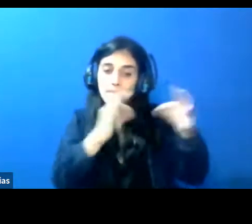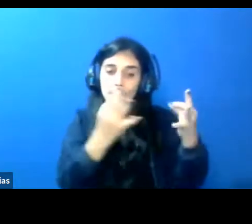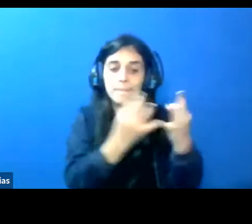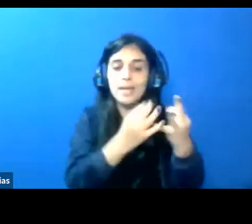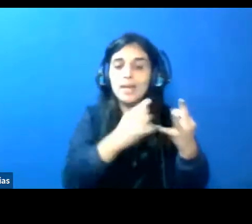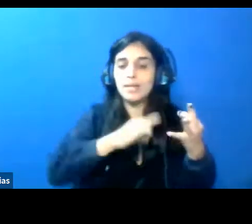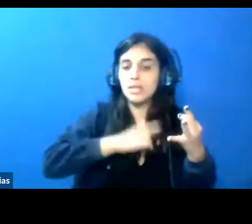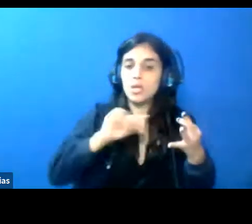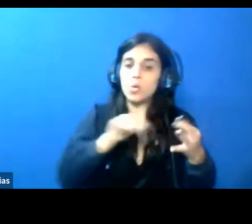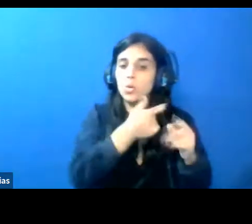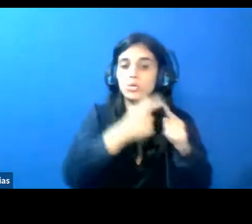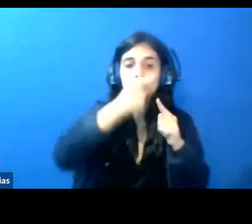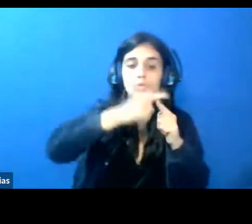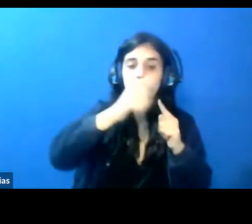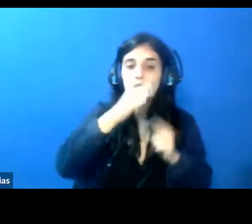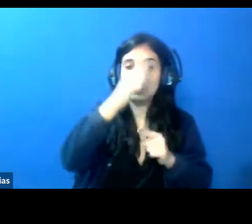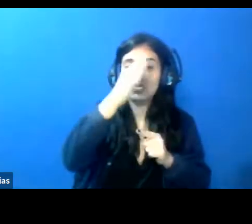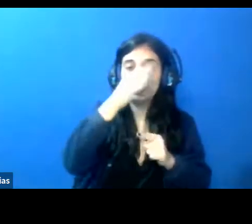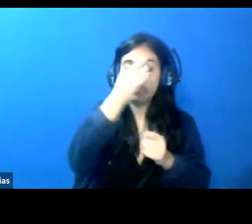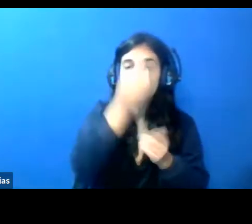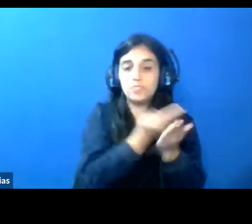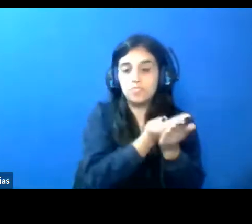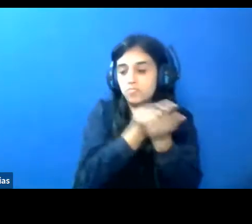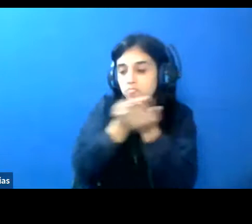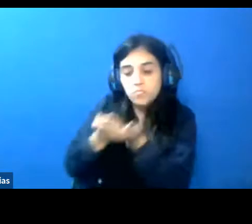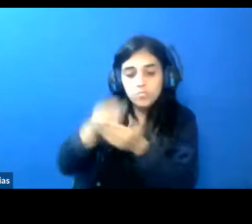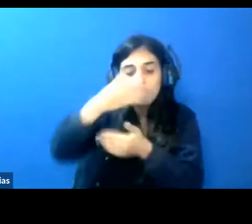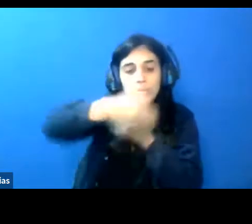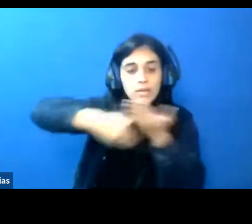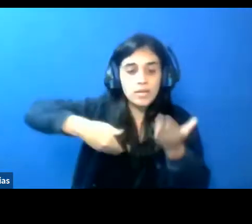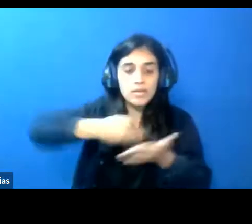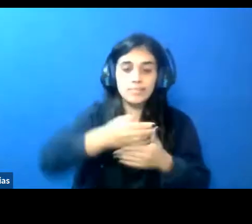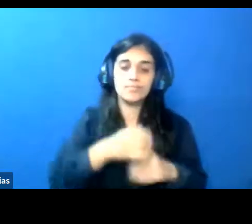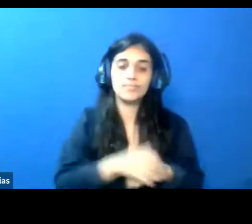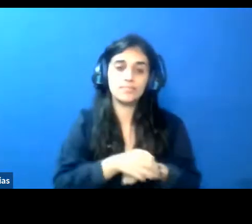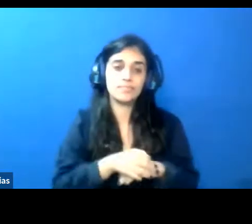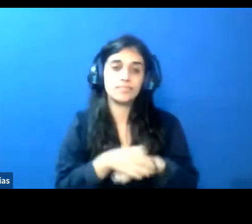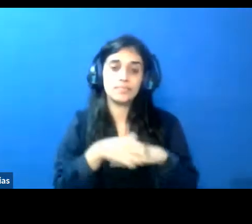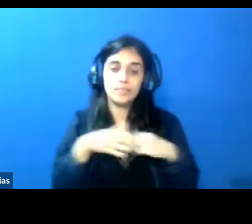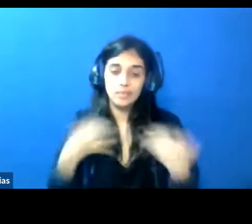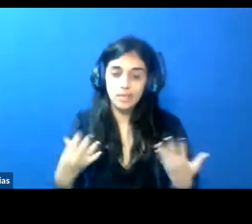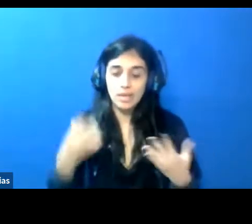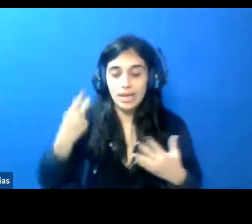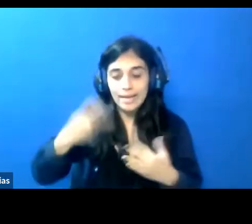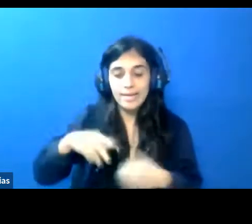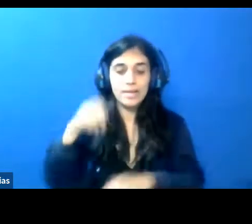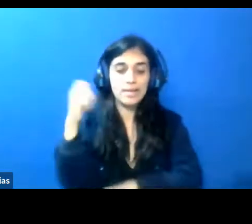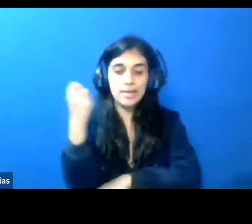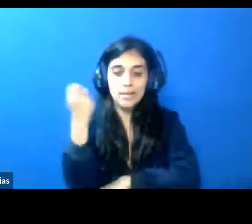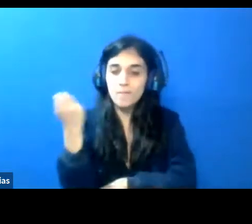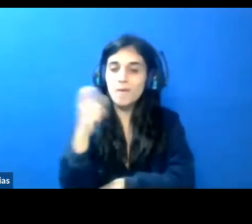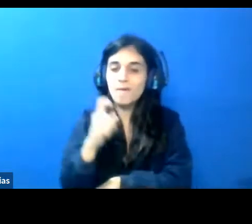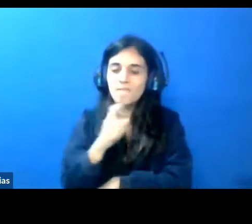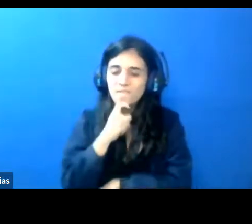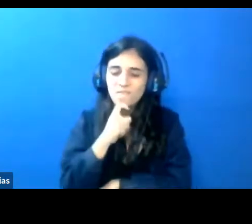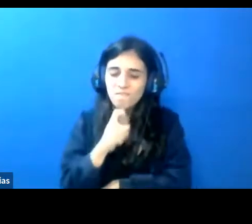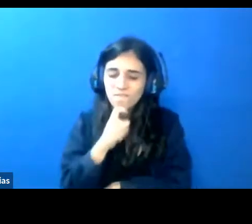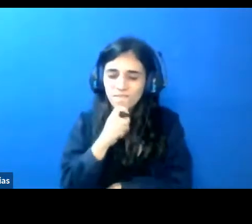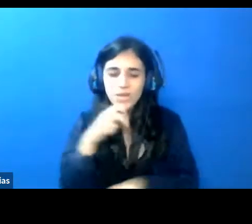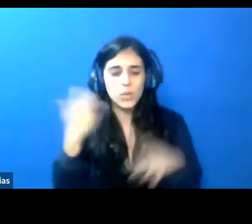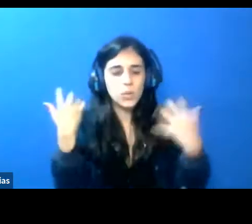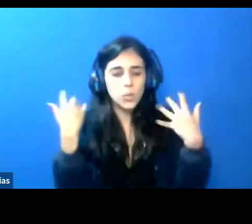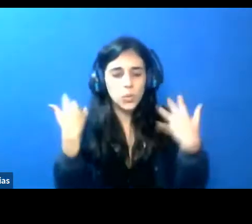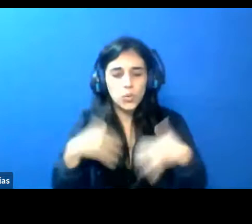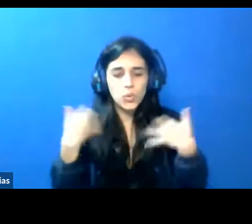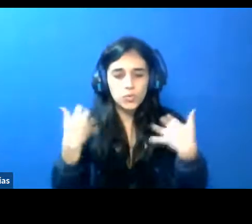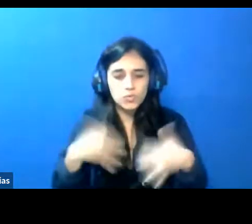gente vem sofrendo com a estiagem aqui no Rio Grande do Sul, e quem tinha sementes agora para plantar nessa última safra eram